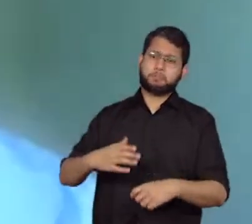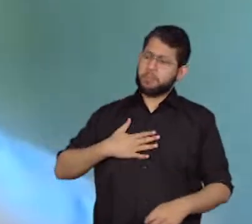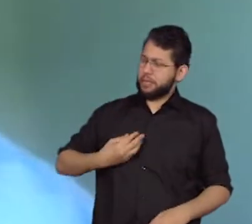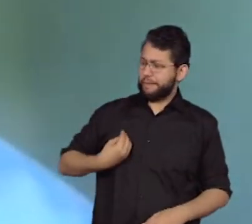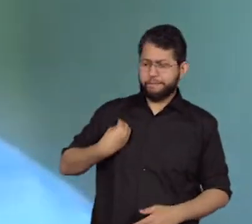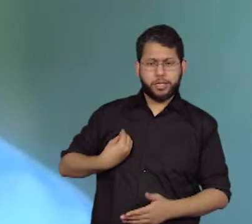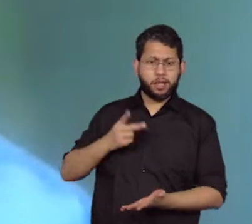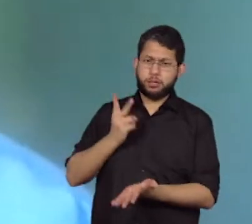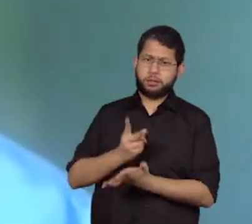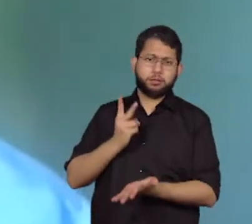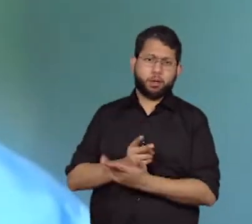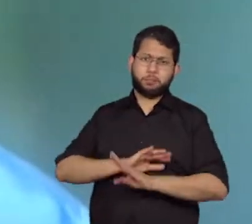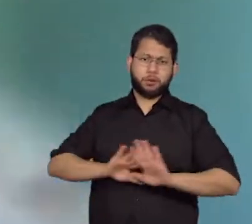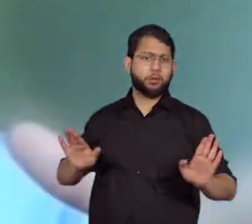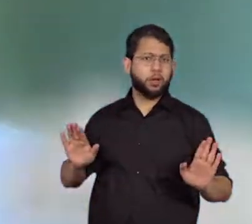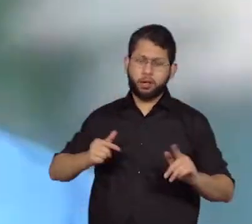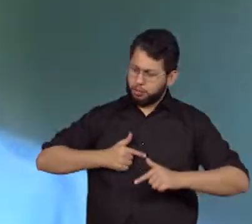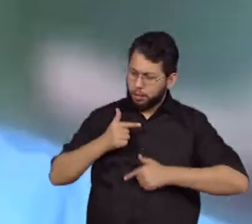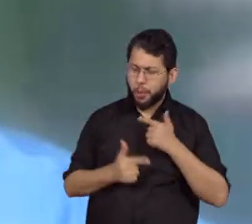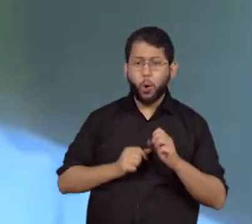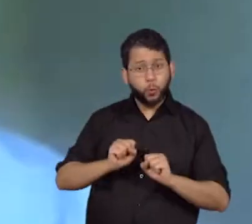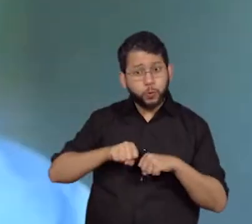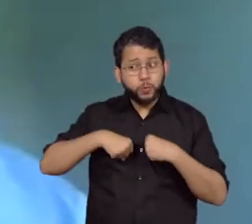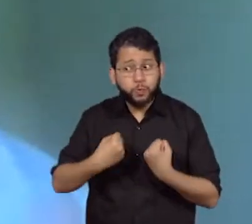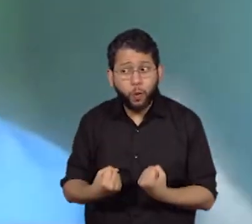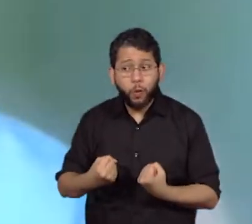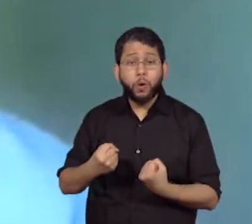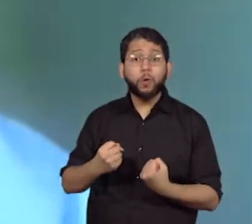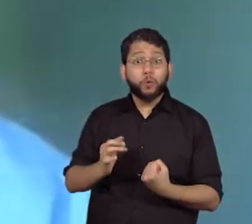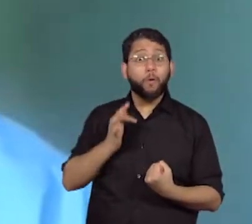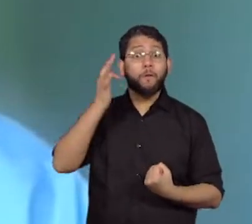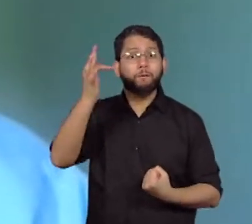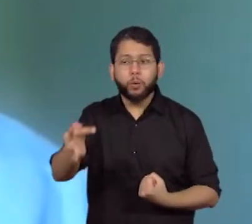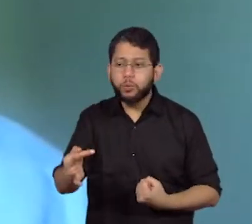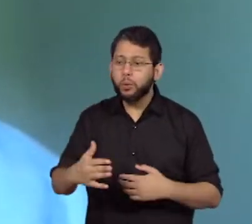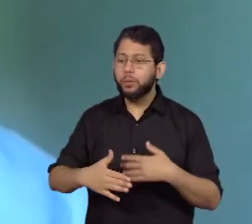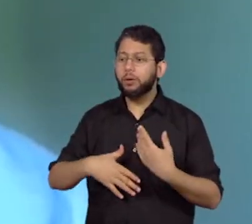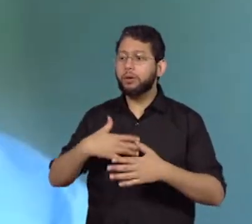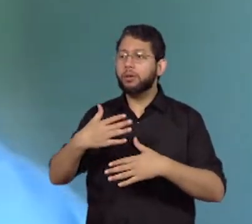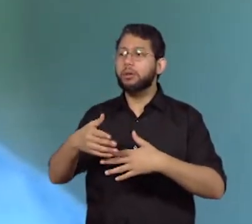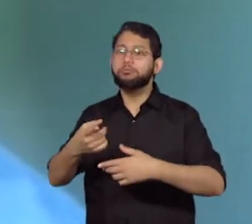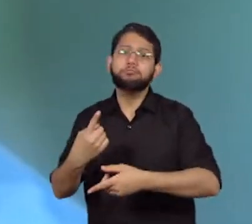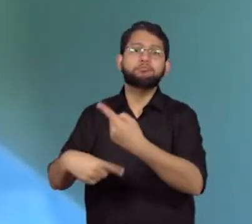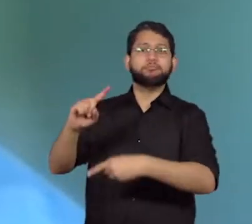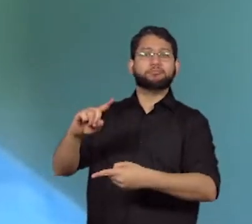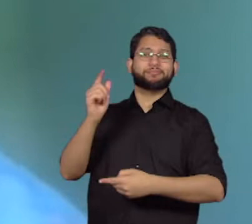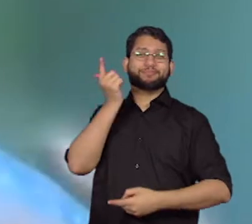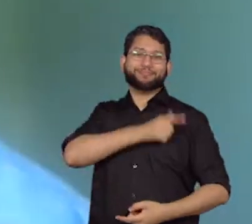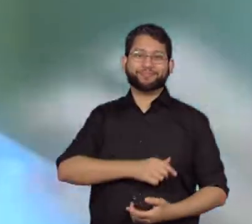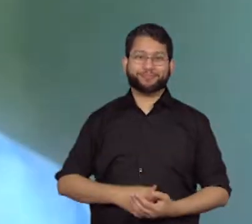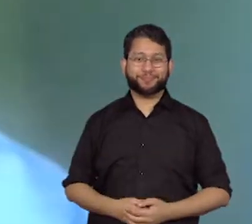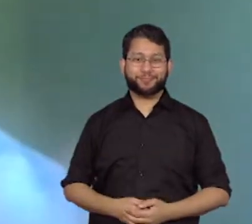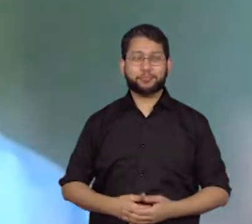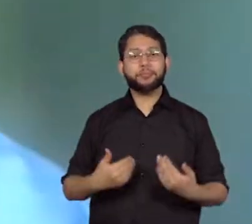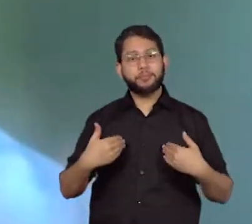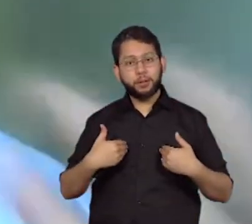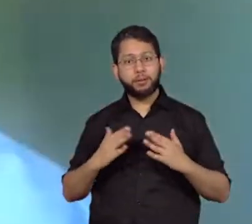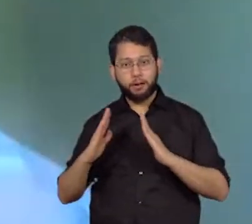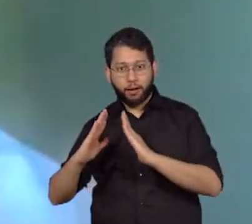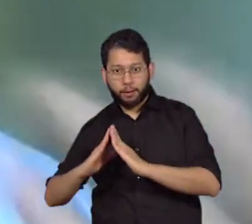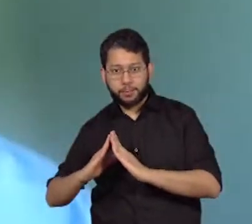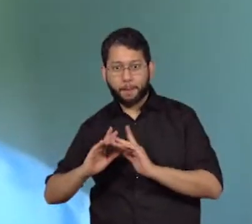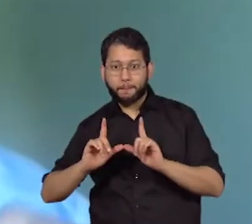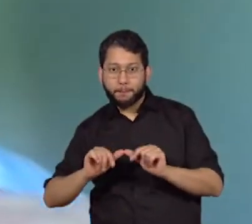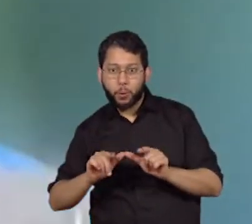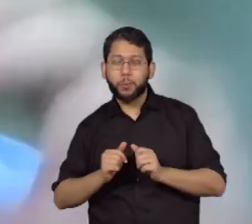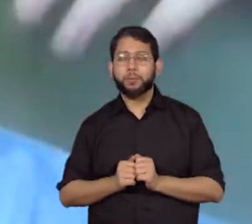aconteceu, nunca foi diferente. Bom, eu estava lá em Bauru, estava trabalhando no McDonald's, só que falei, olha, Agora eu estou